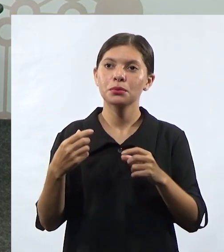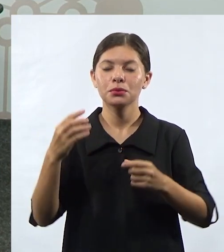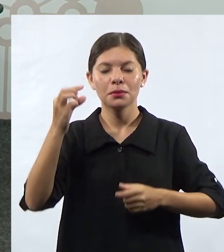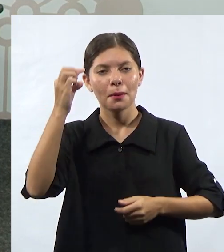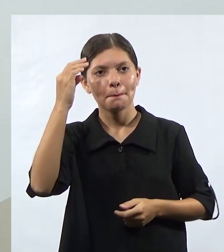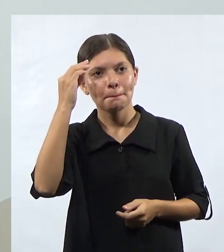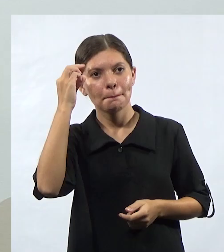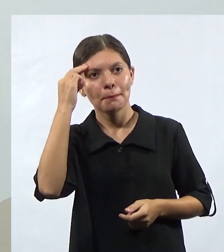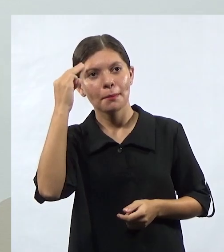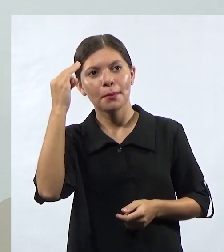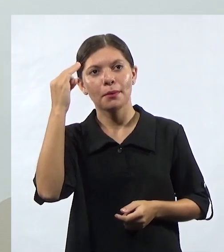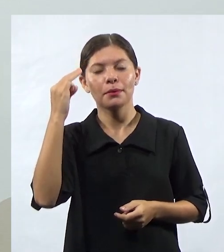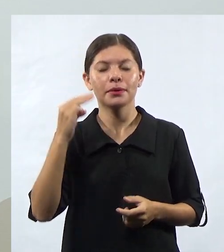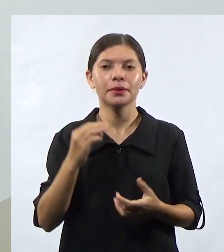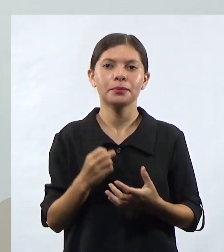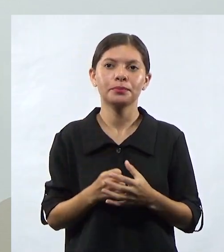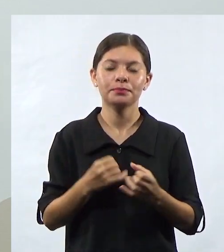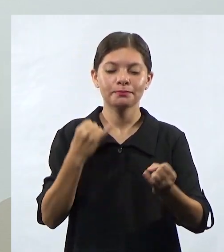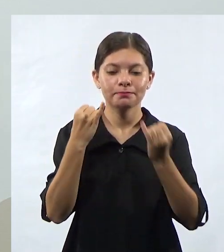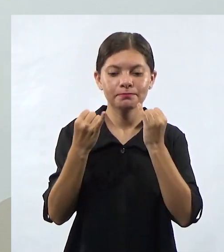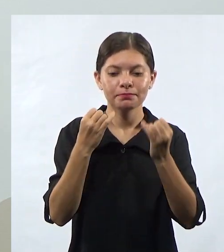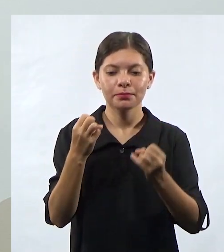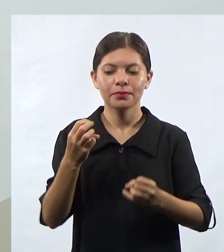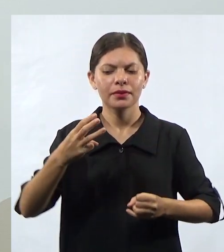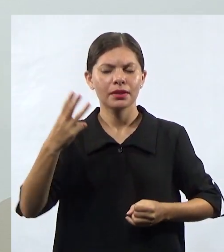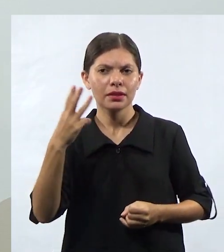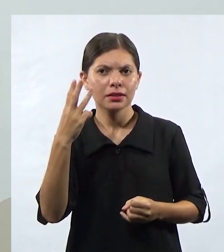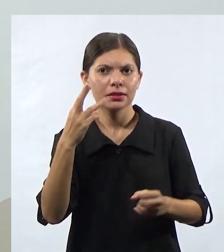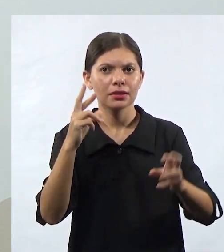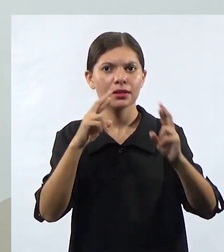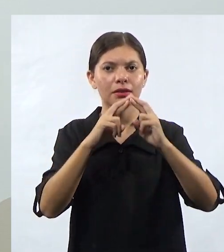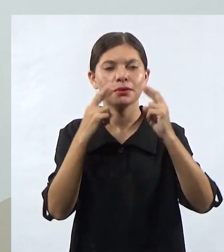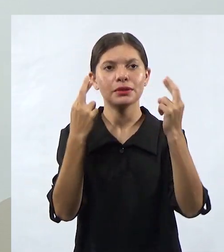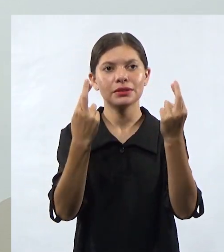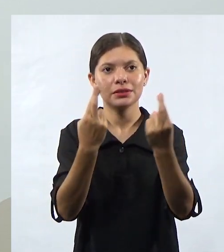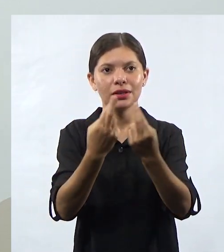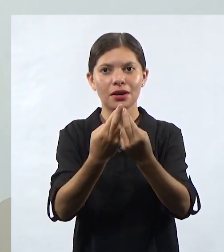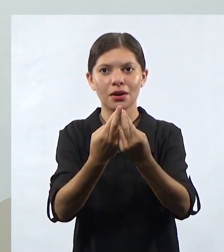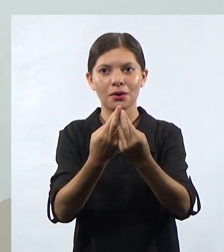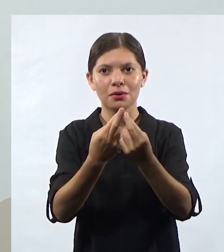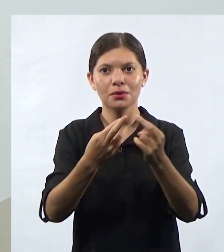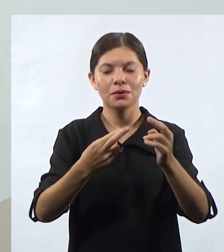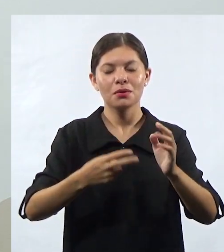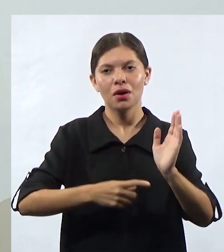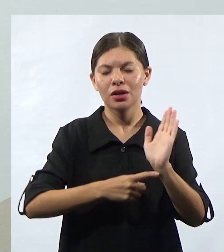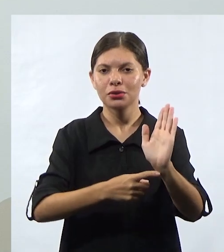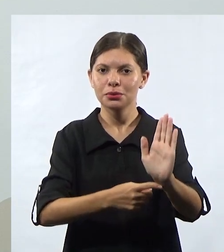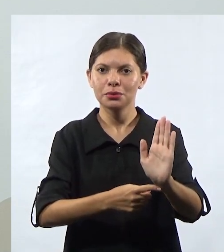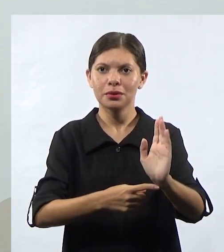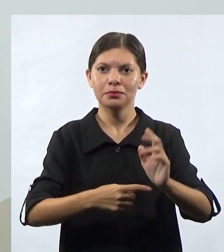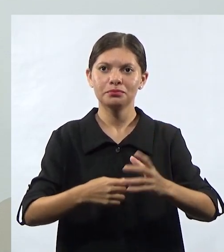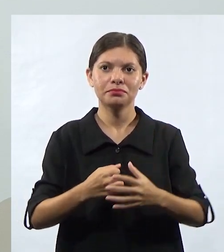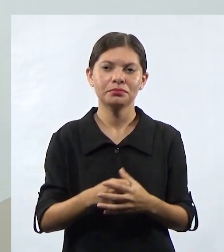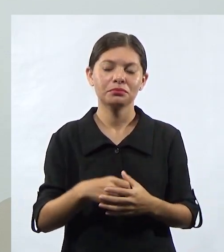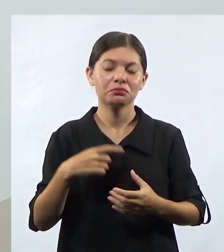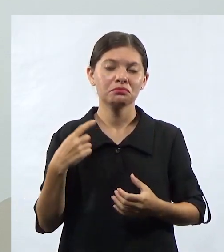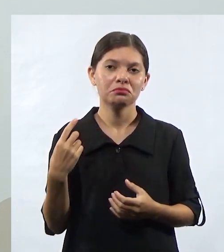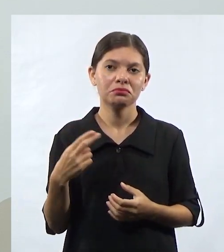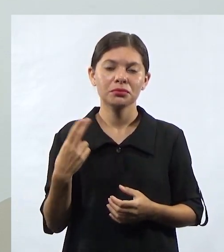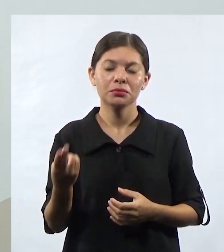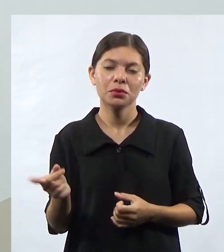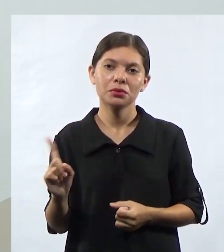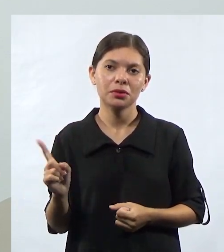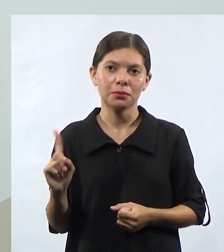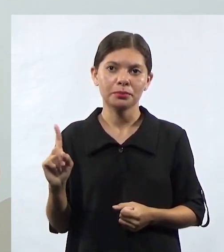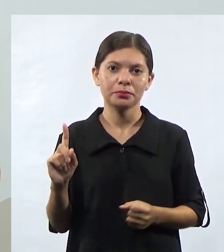memória, a informação sobre essa terceira reunião, que foi sobre a contribuição. Ou não, se você não teve temáticas diferentes, a primeira